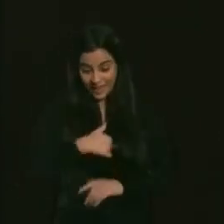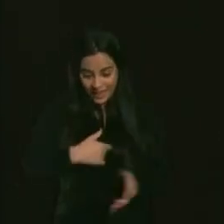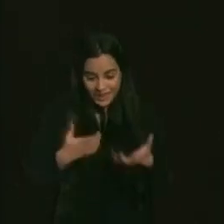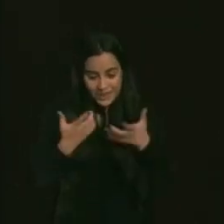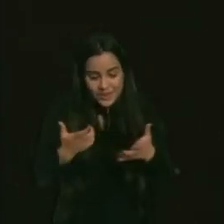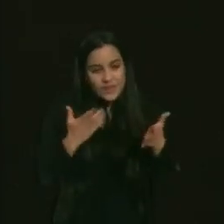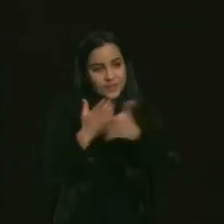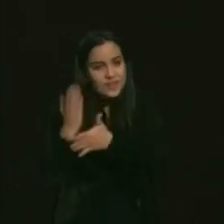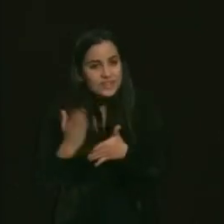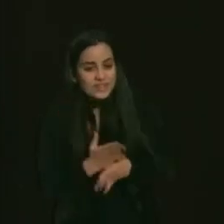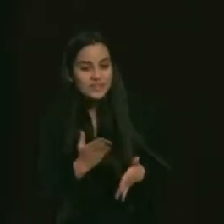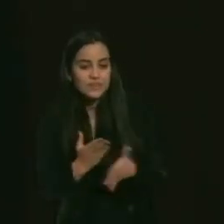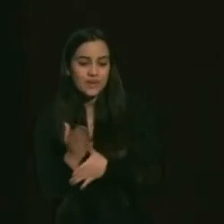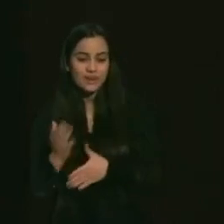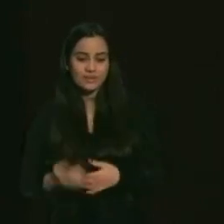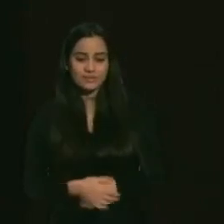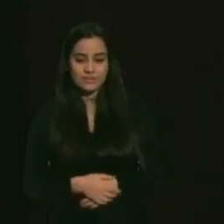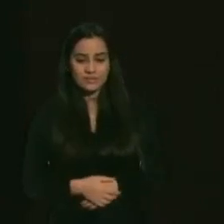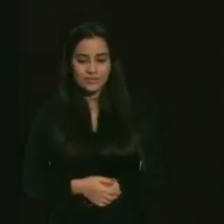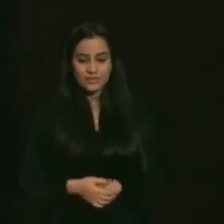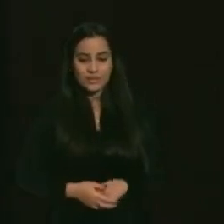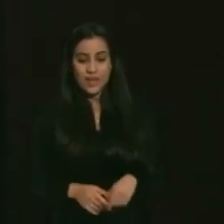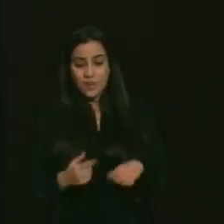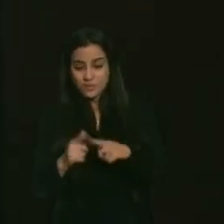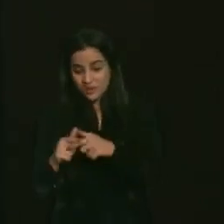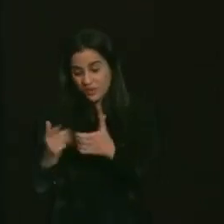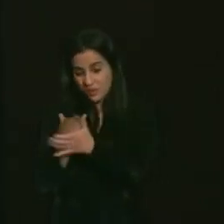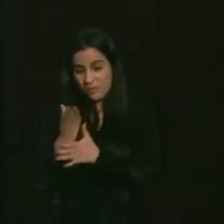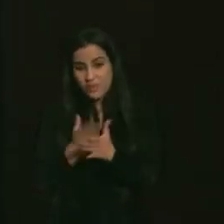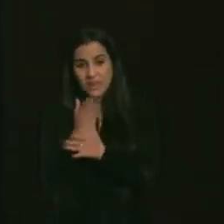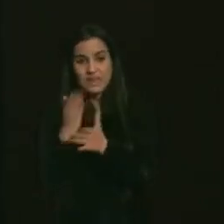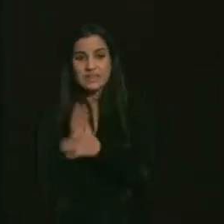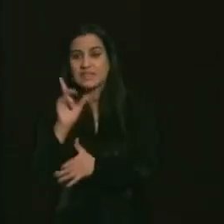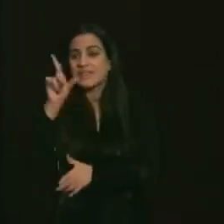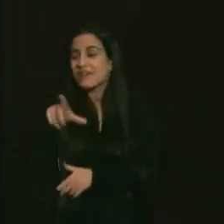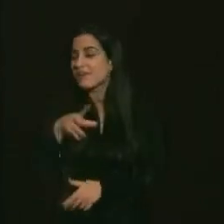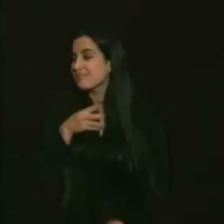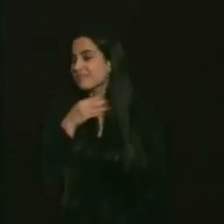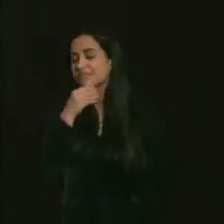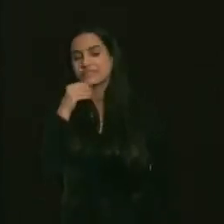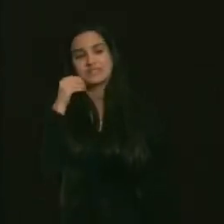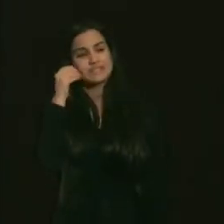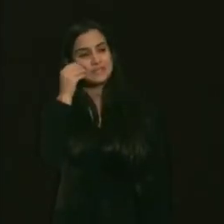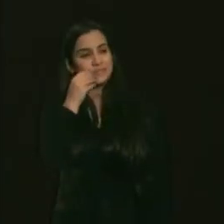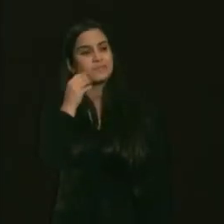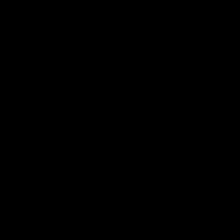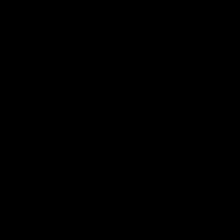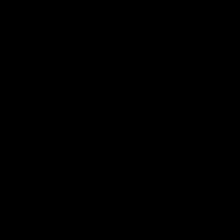participar, porque participar desse banquete é privilégio.